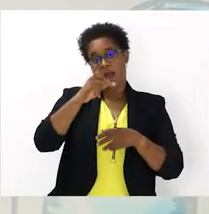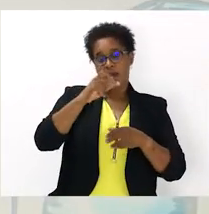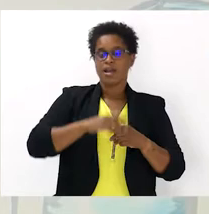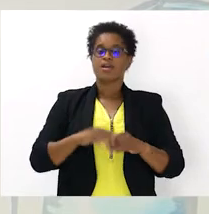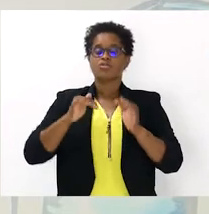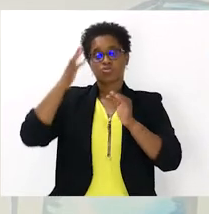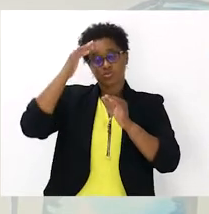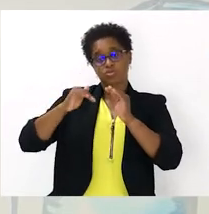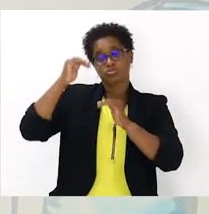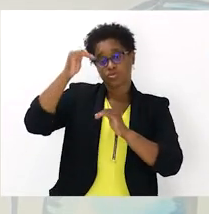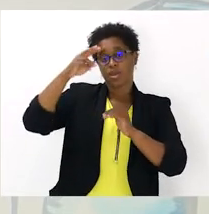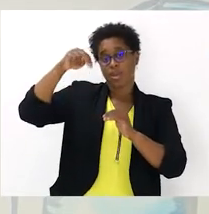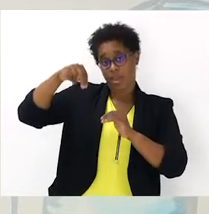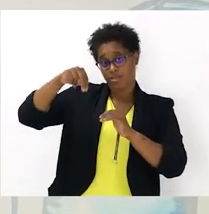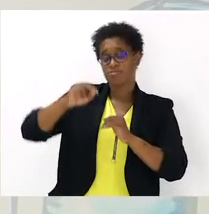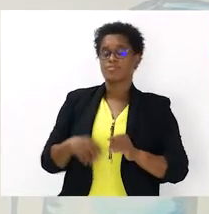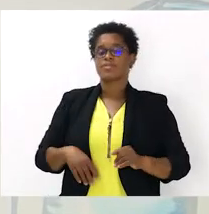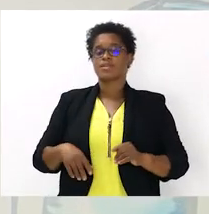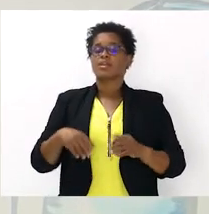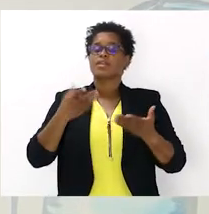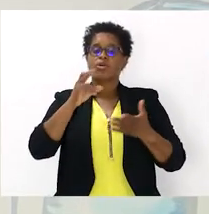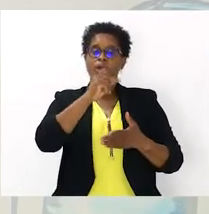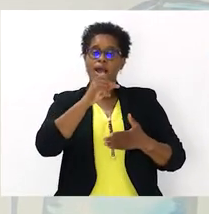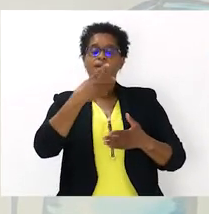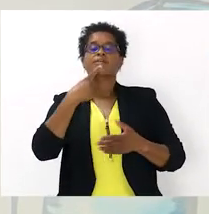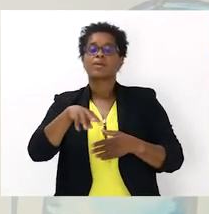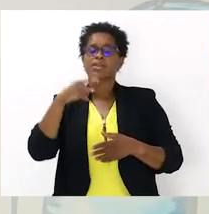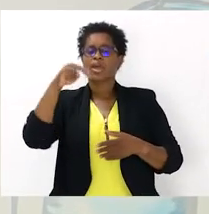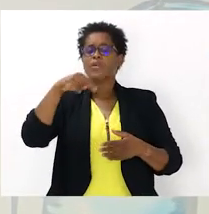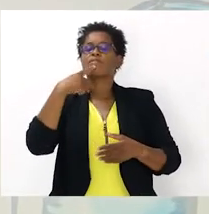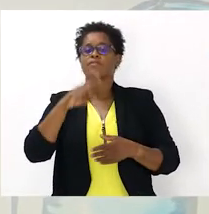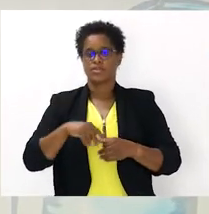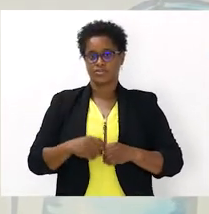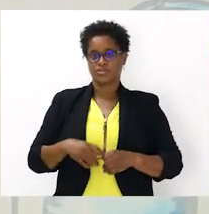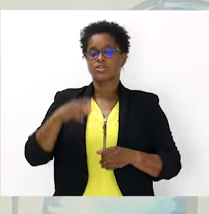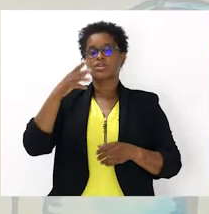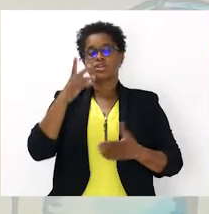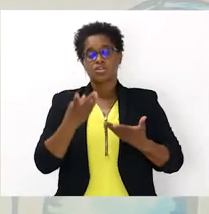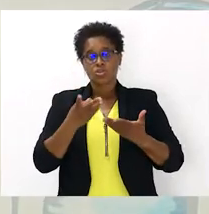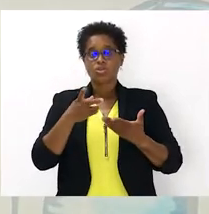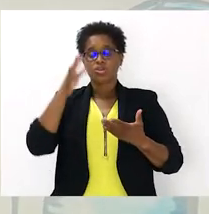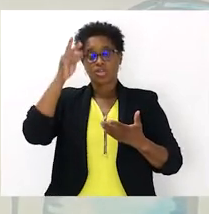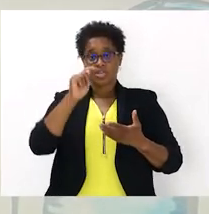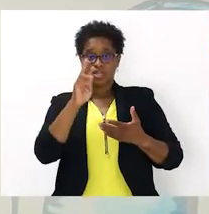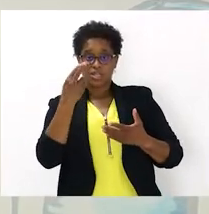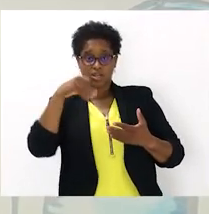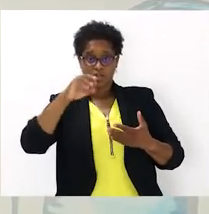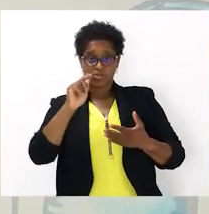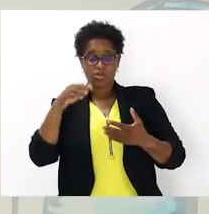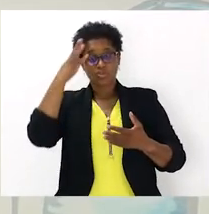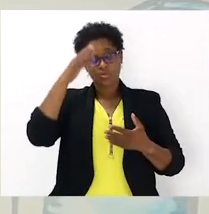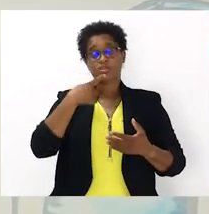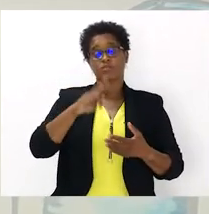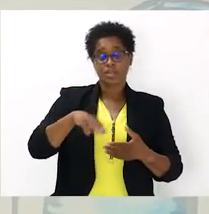o expoente é N. A repete N vezes. Ok? Expoente é número de vezes que a base